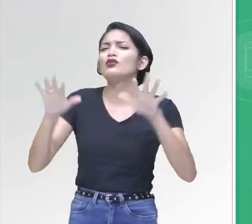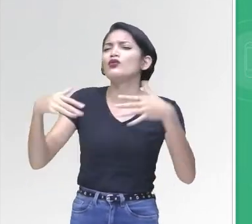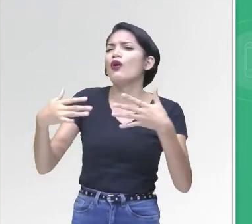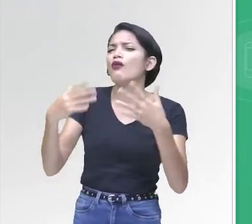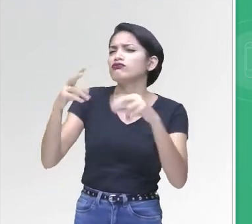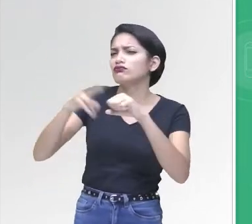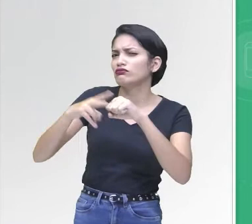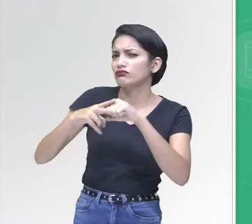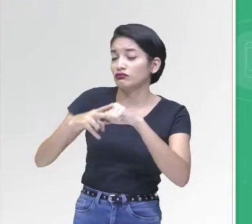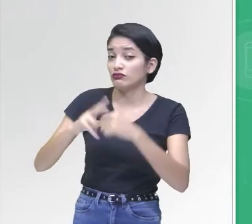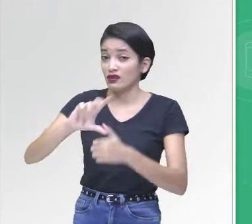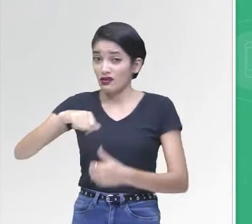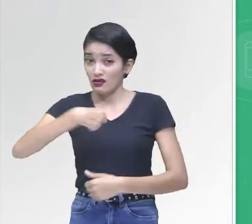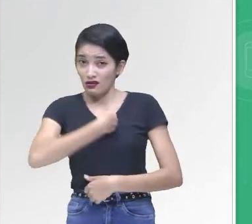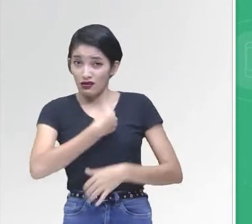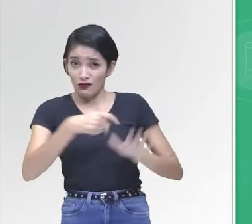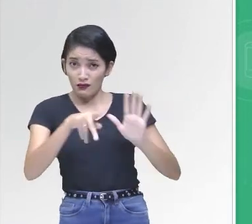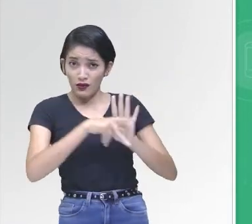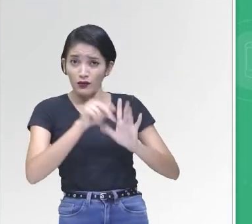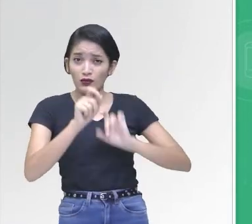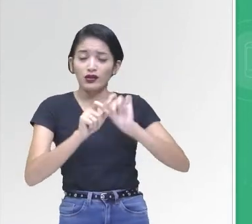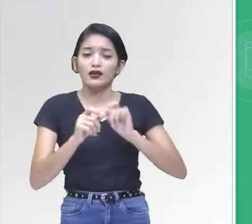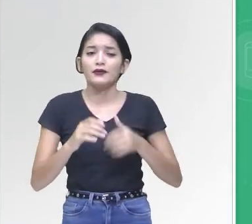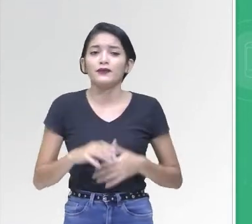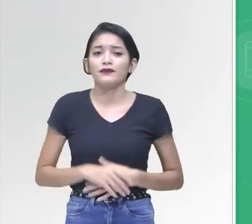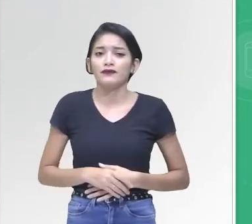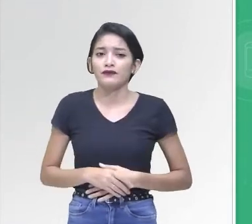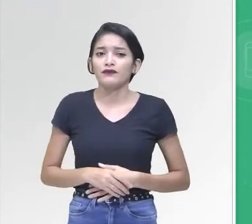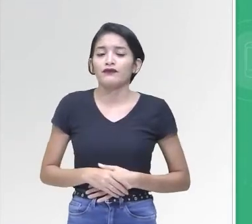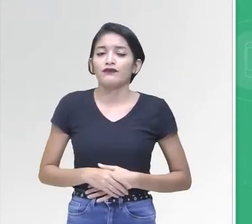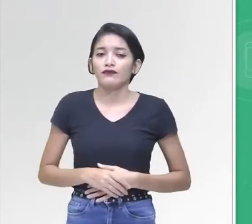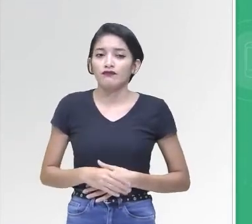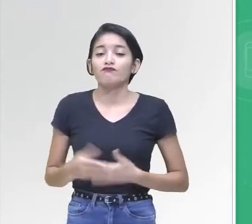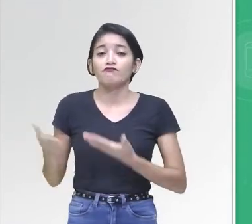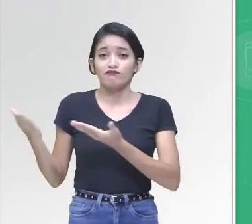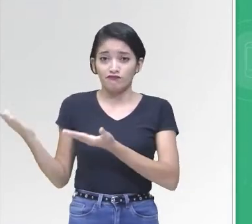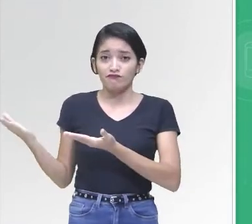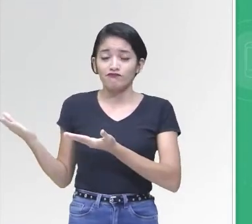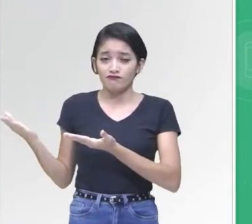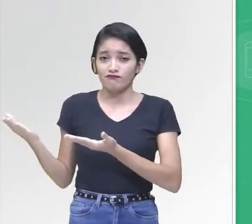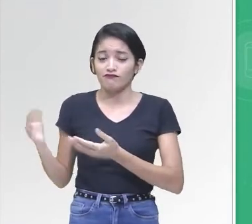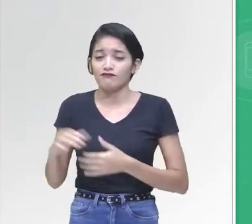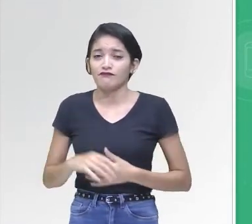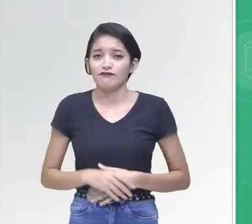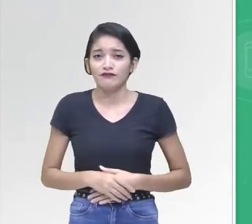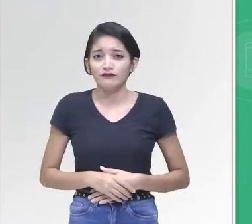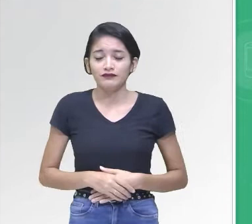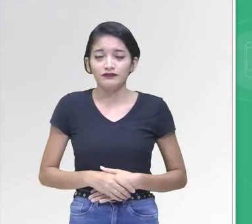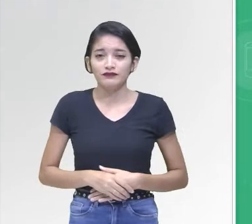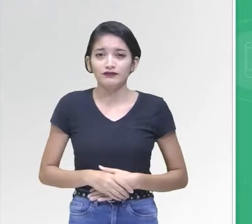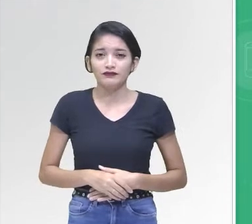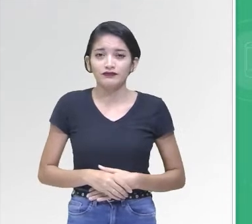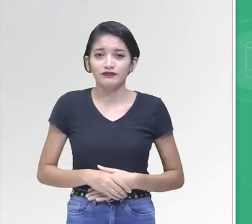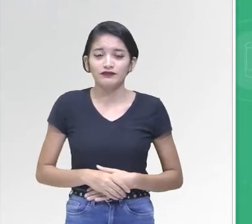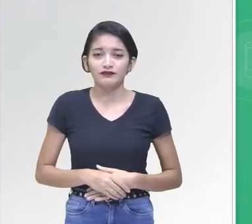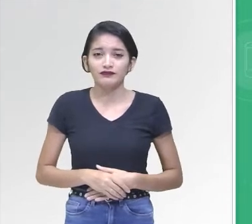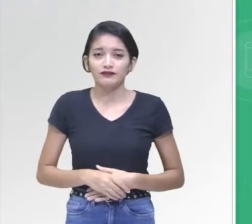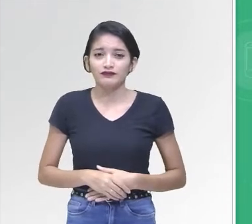esses? Na língua espanhola é o verbo conjugar, dibujar,